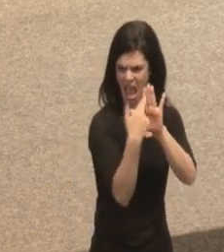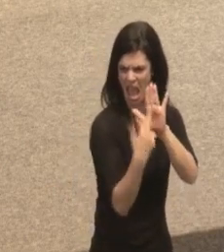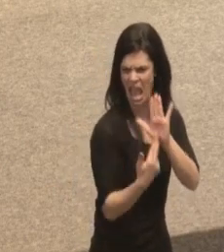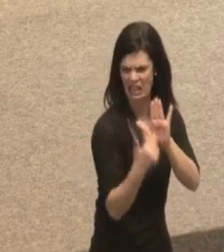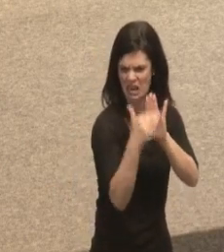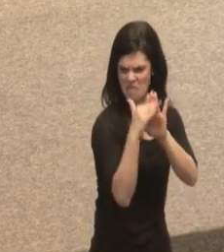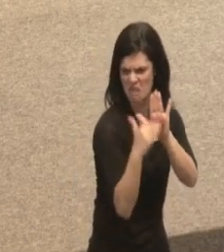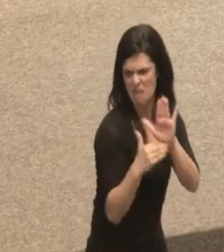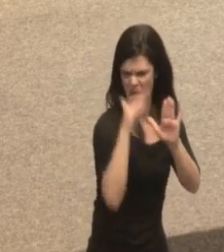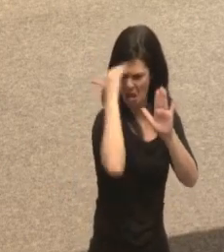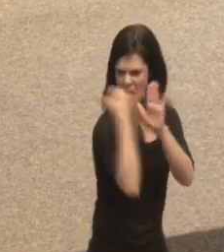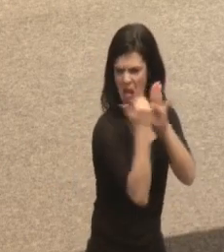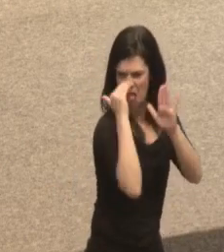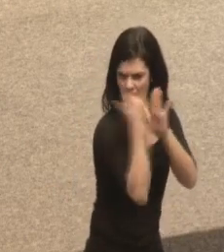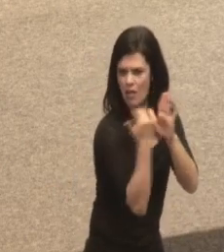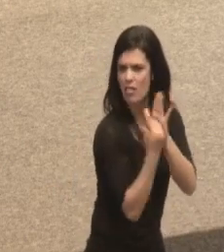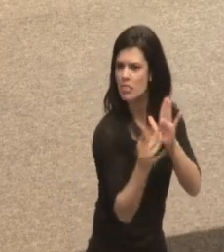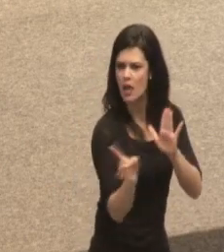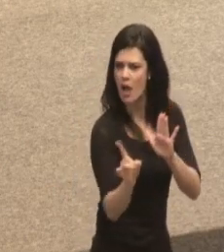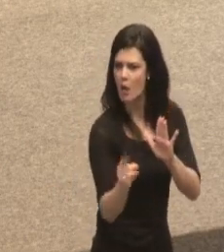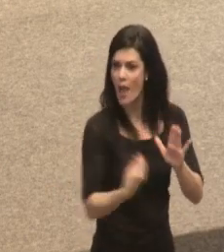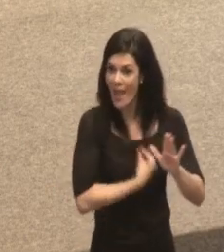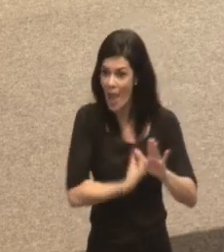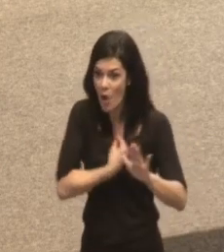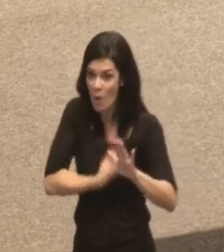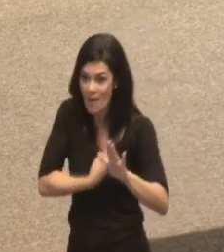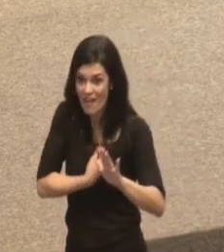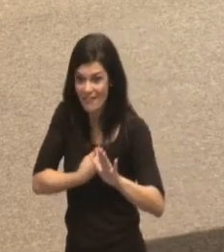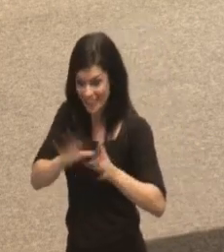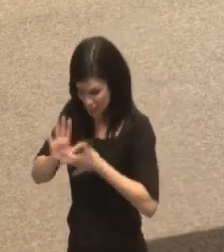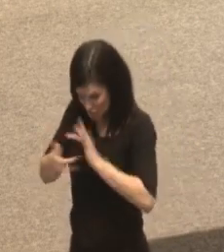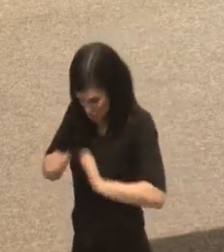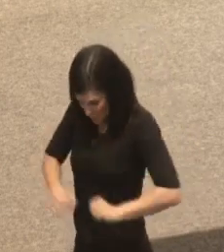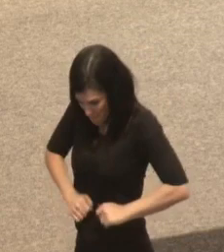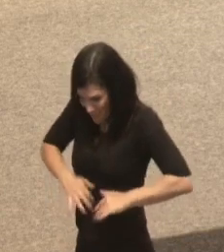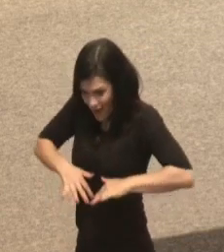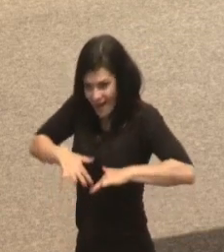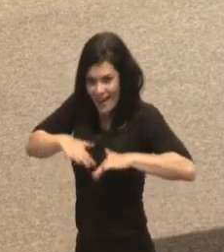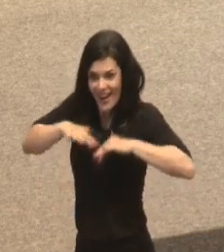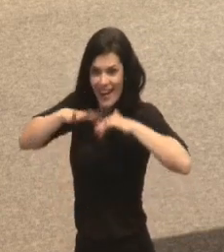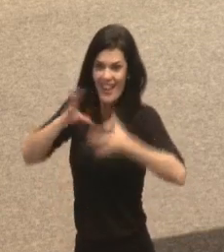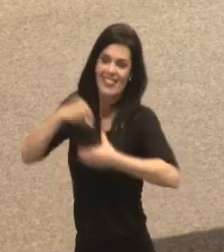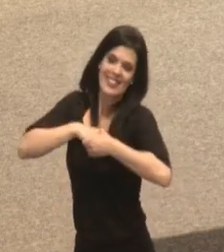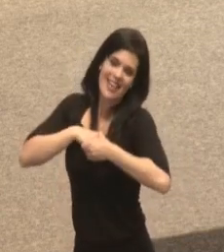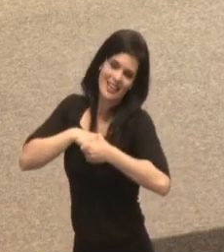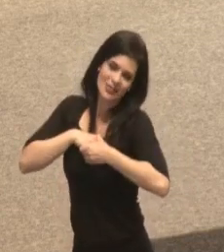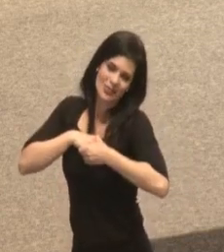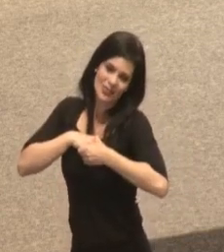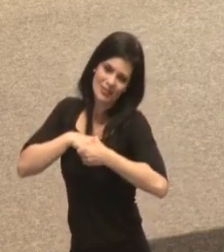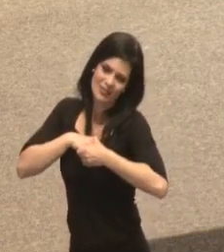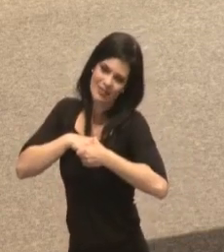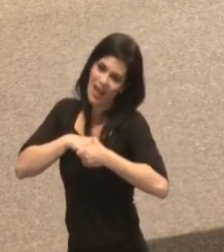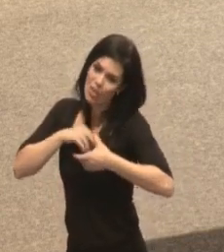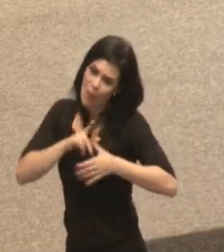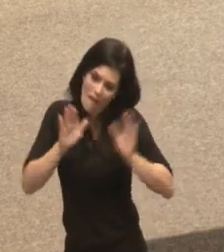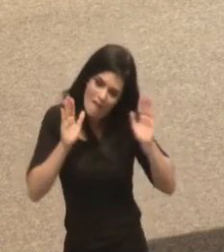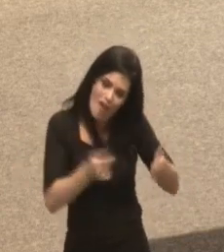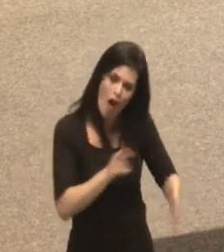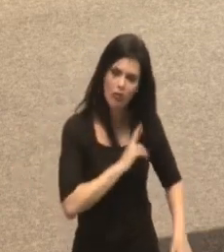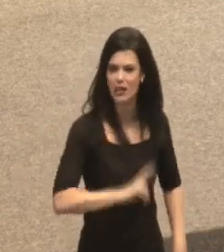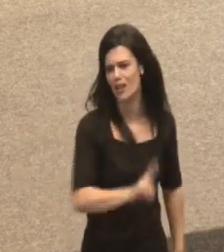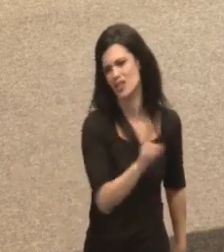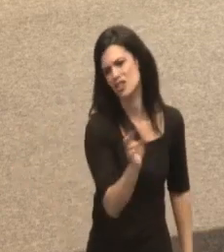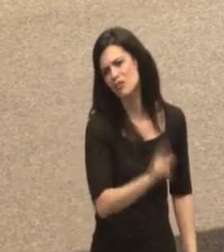Cristo Jesus, cheia da graça de Deus, que vai muito além de perspectivas religiosas dos